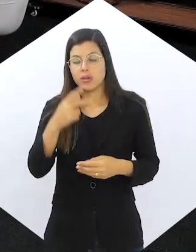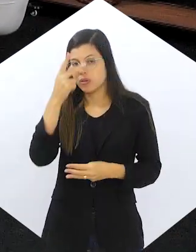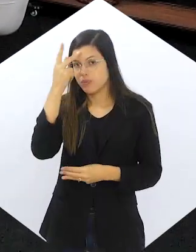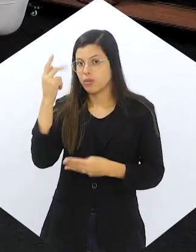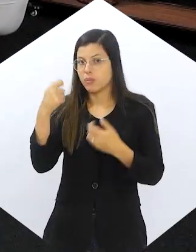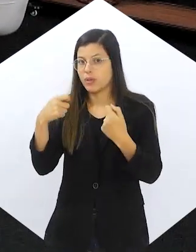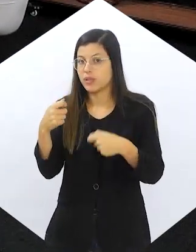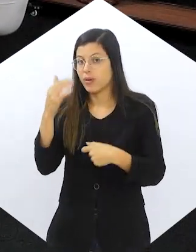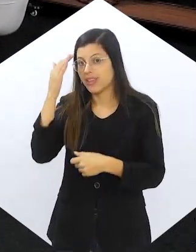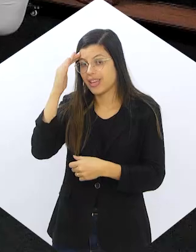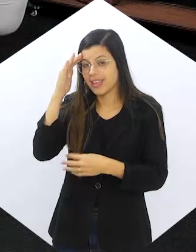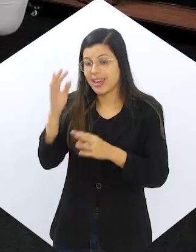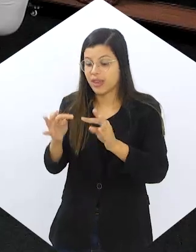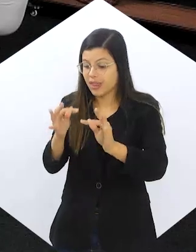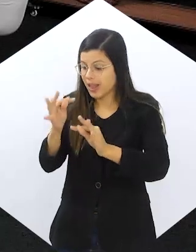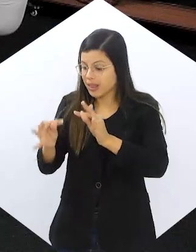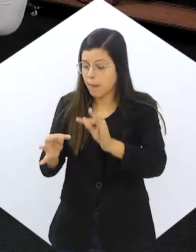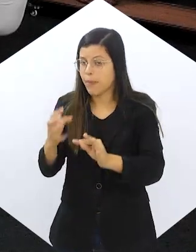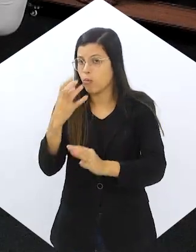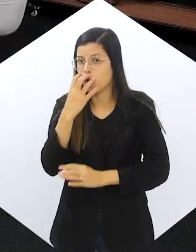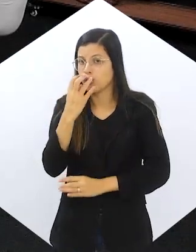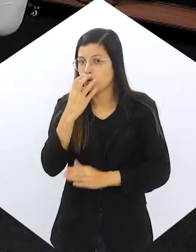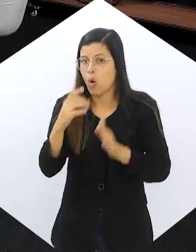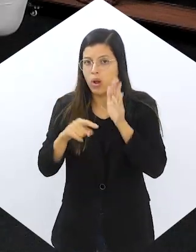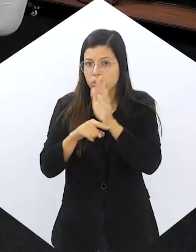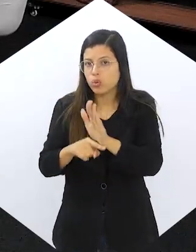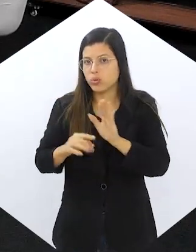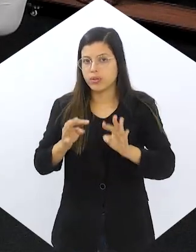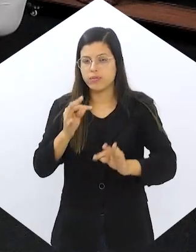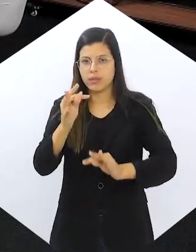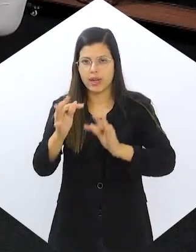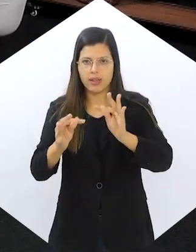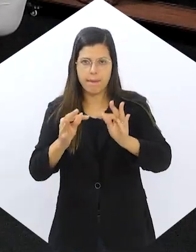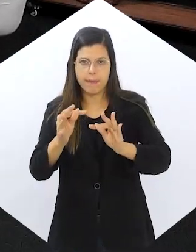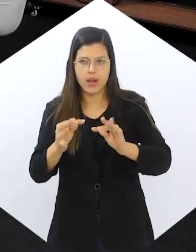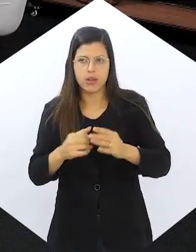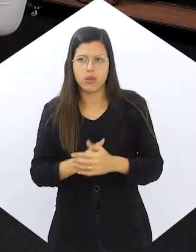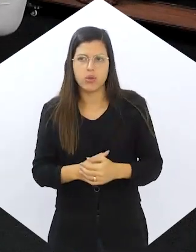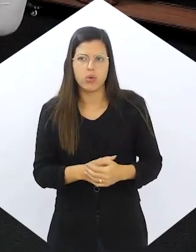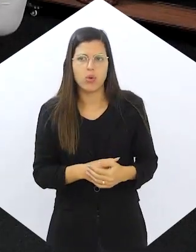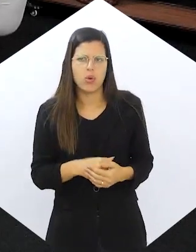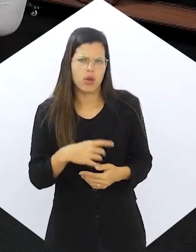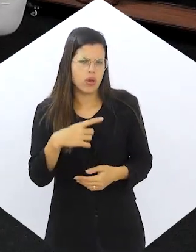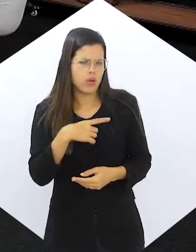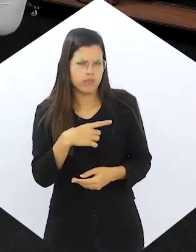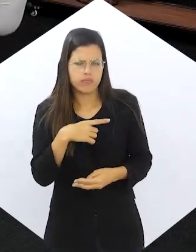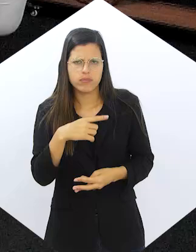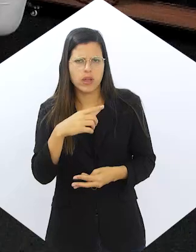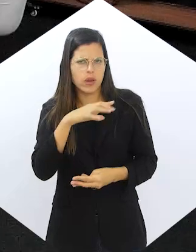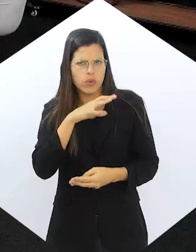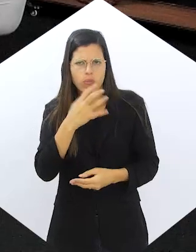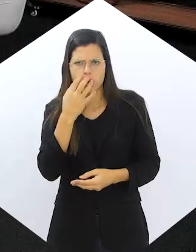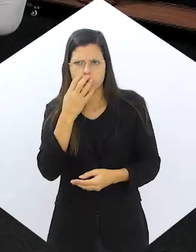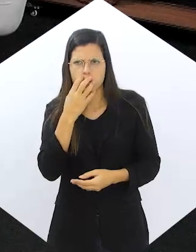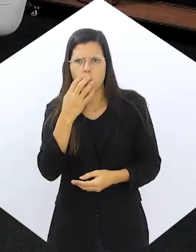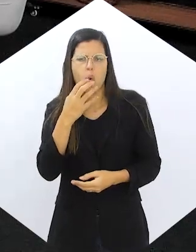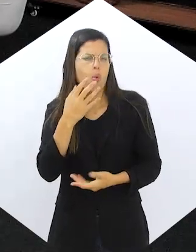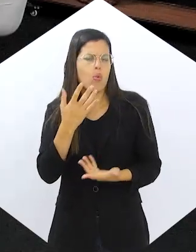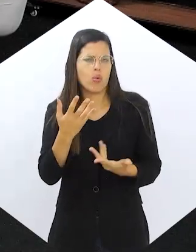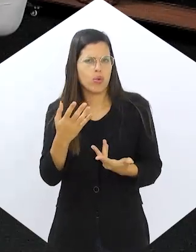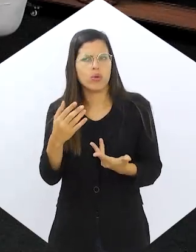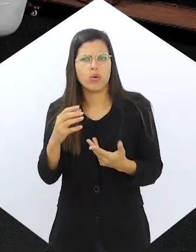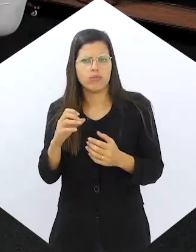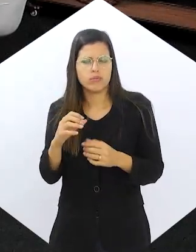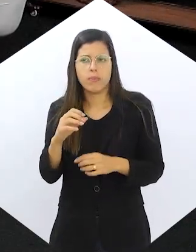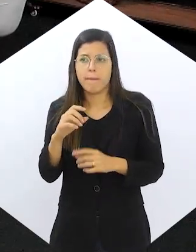realmente. Ele faz parte do tratamento, não é? Assim, muita gente tem pet, eu tenho os meus, amo de paixão, onde eu posso